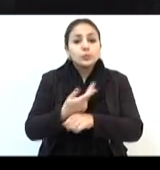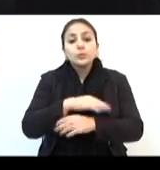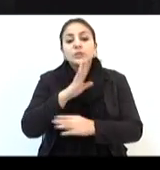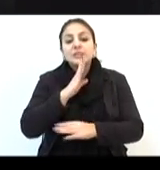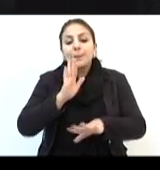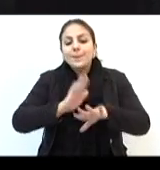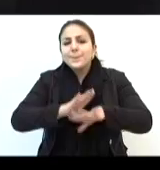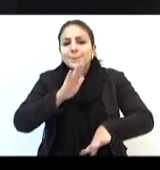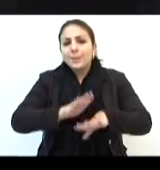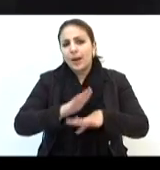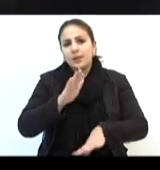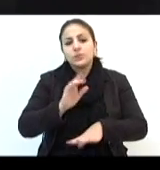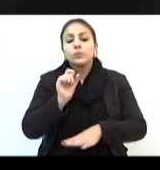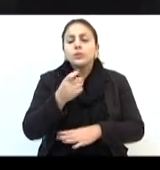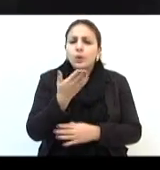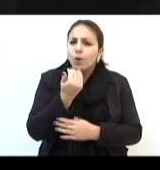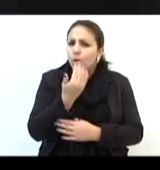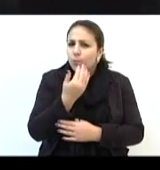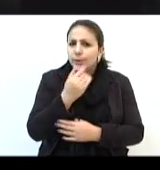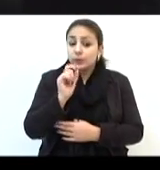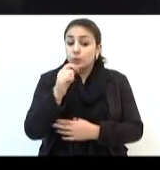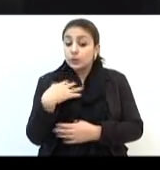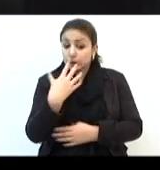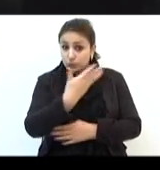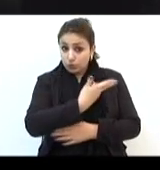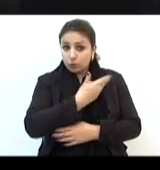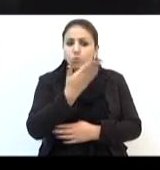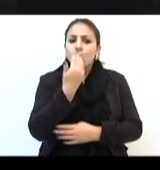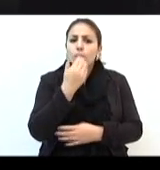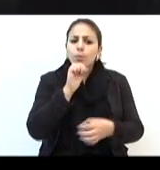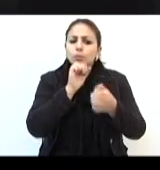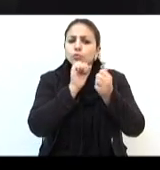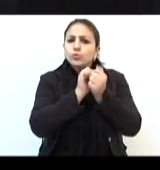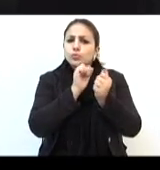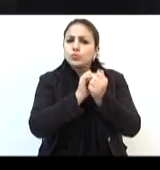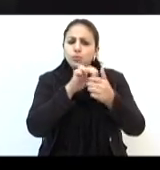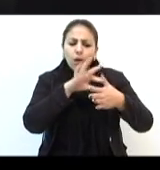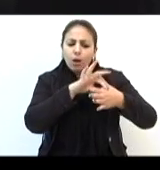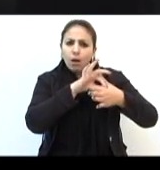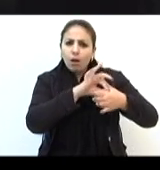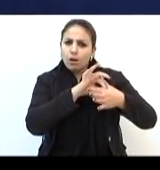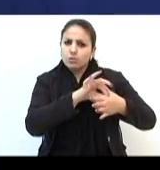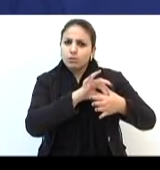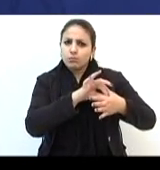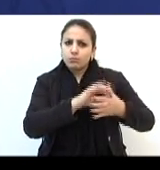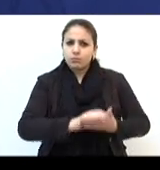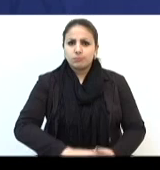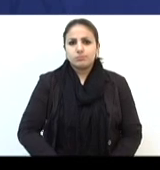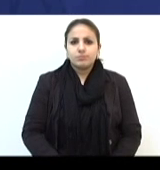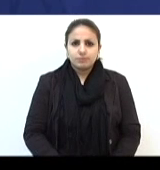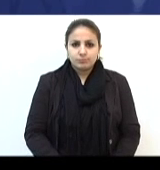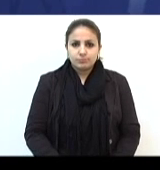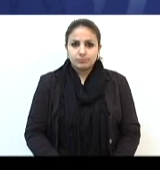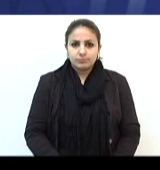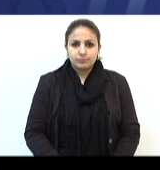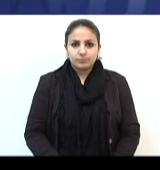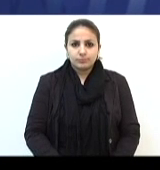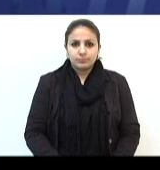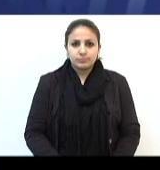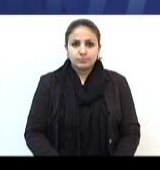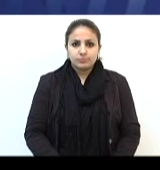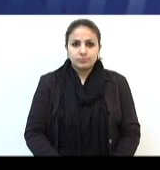do que elas estão ingerindo, né? O que a gente come junto quando a gente está comendo a carne.